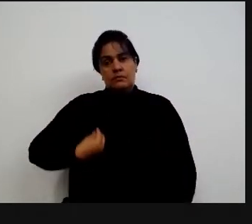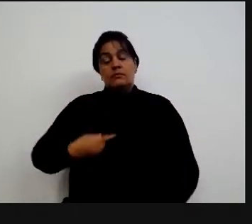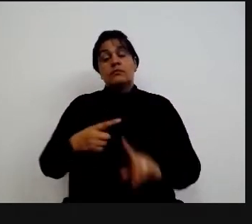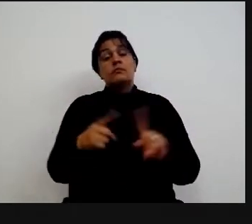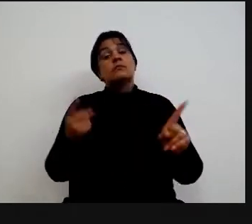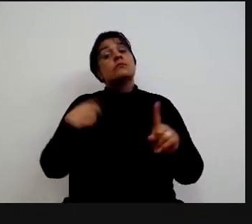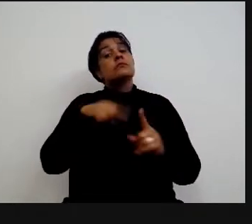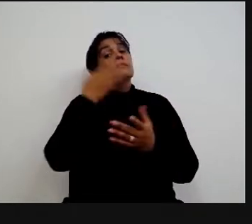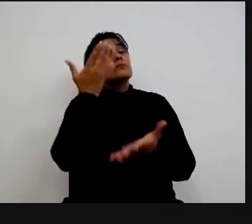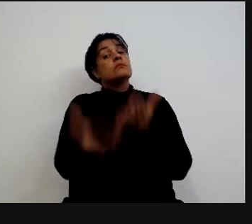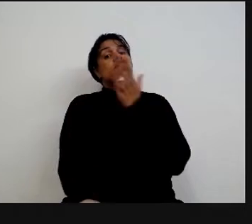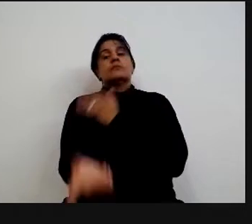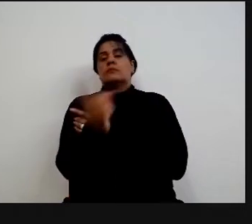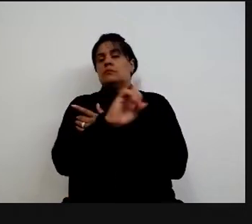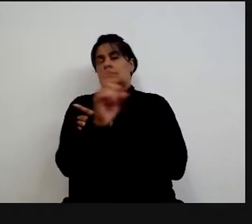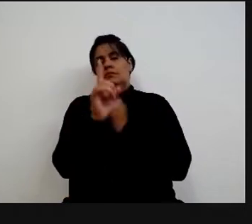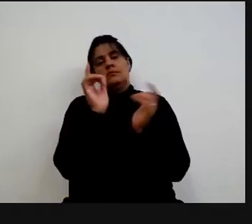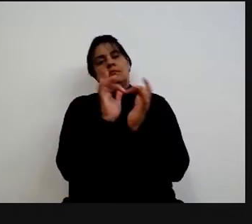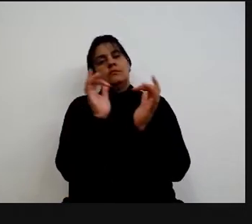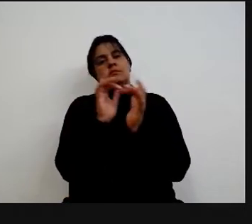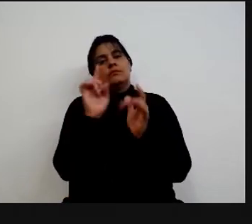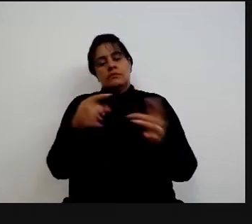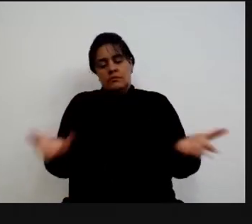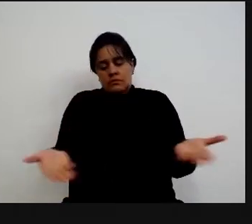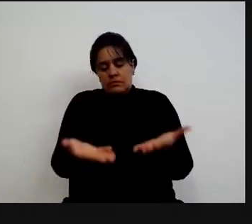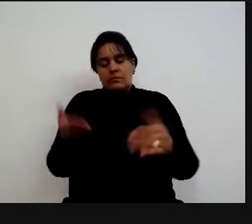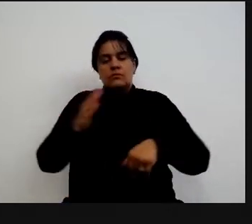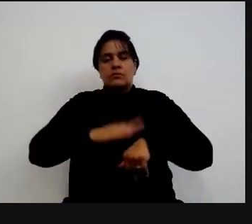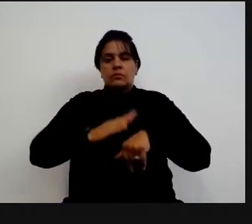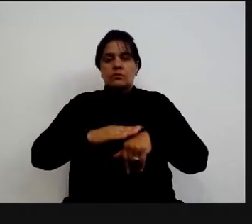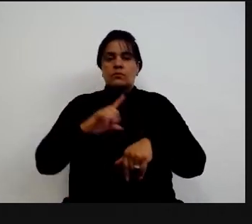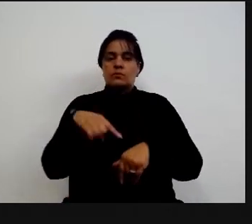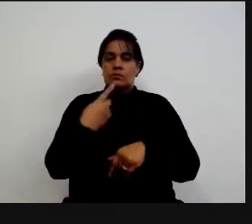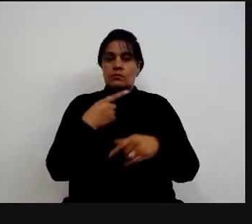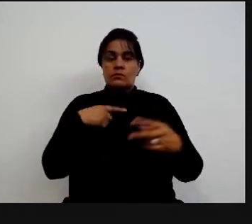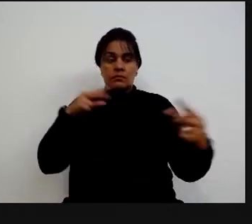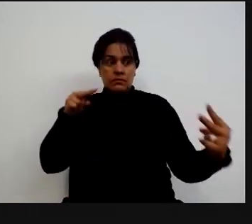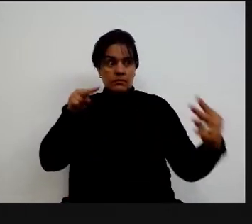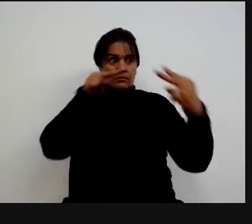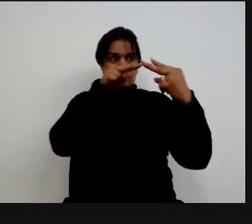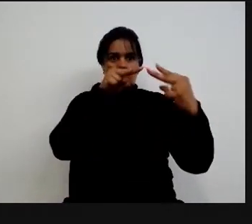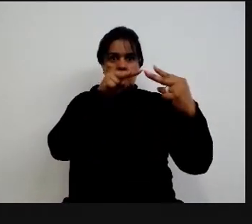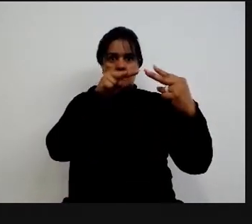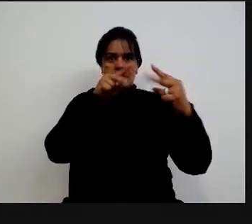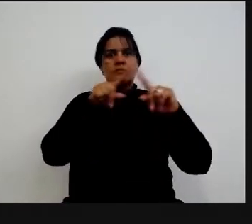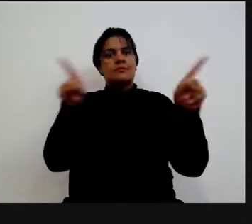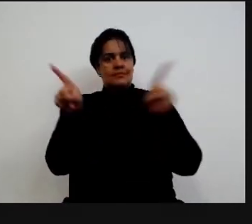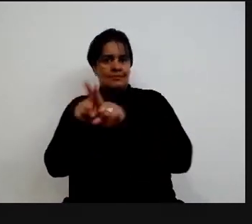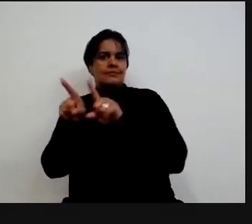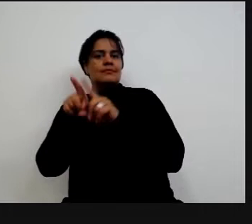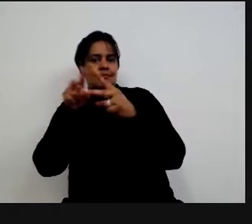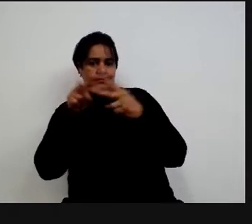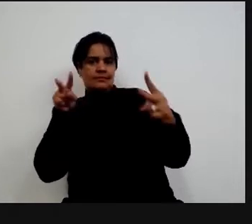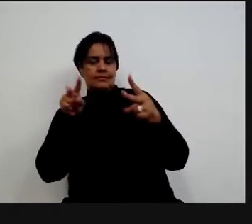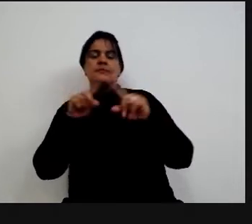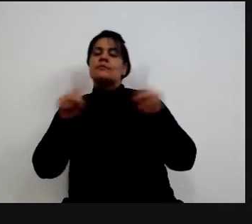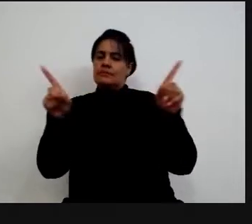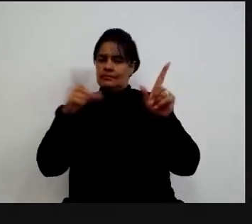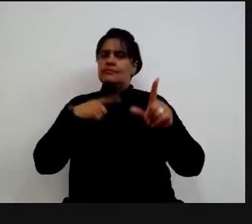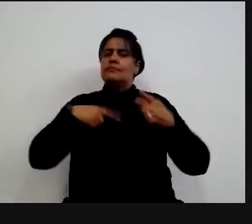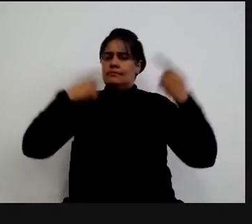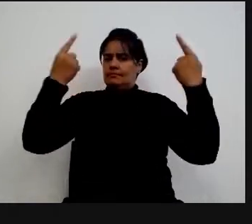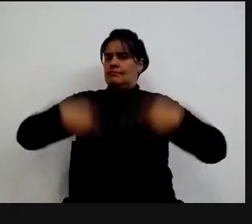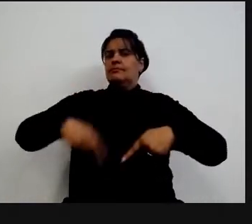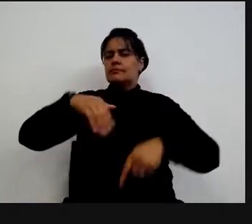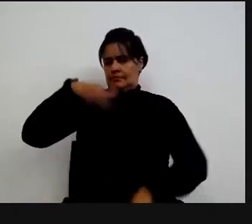essa conectividade da interação que nós temos no momento em que a gente se vê fisicamente, mas, ainda assim, traz muitos